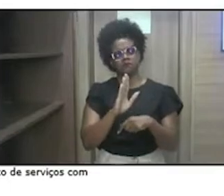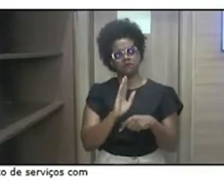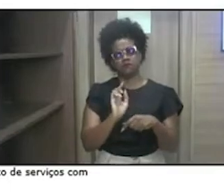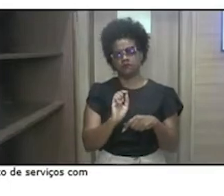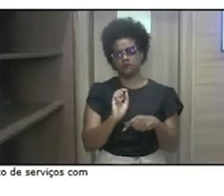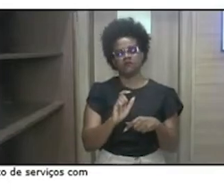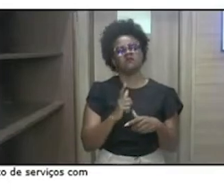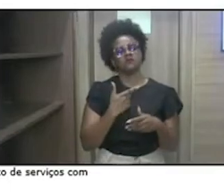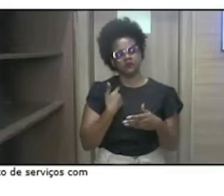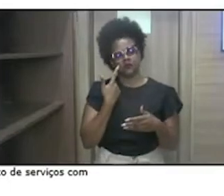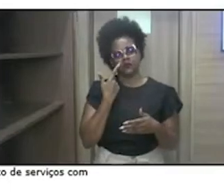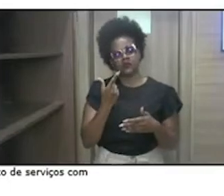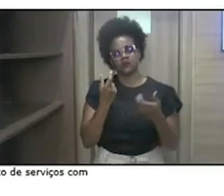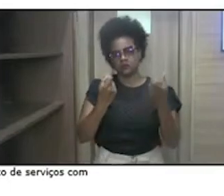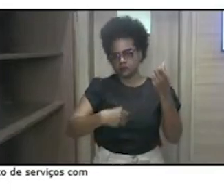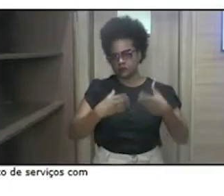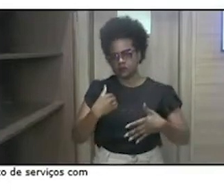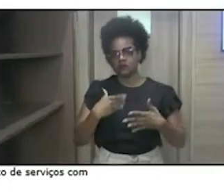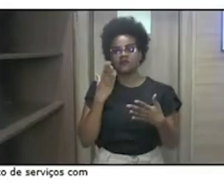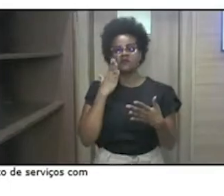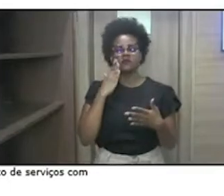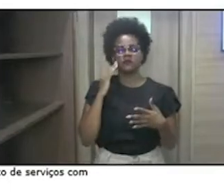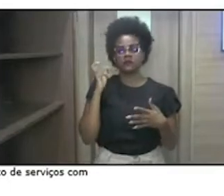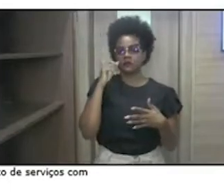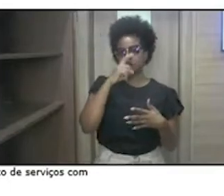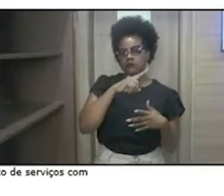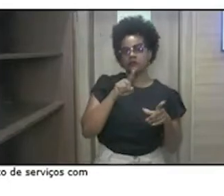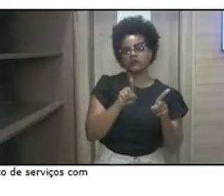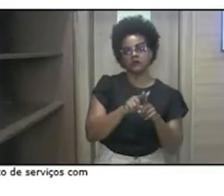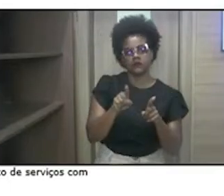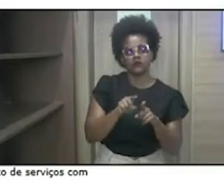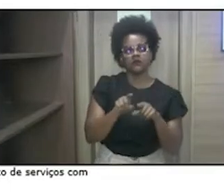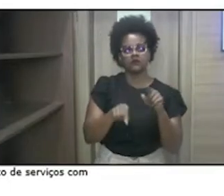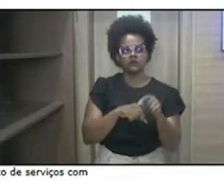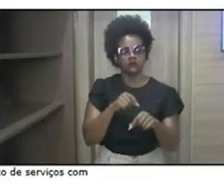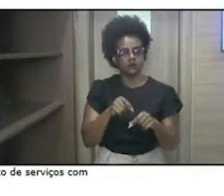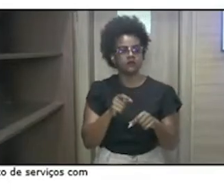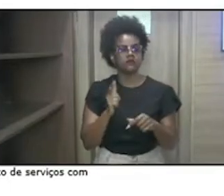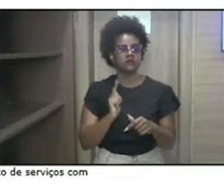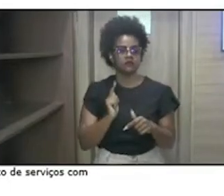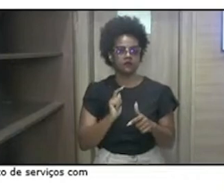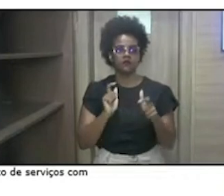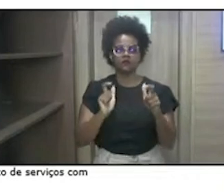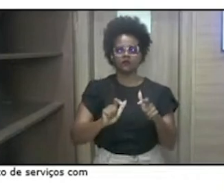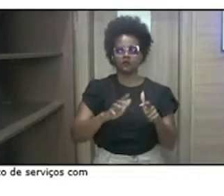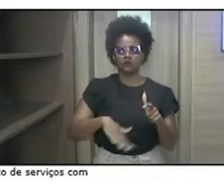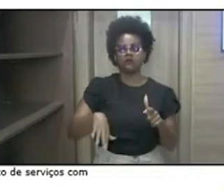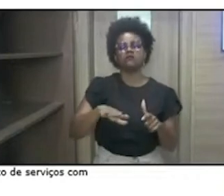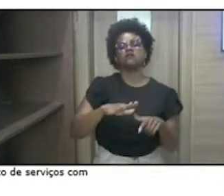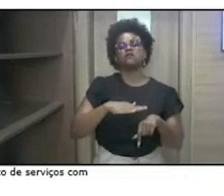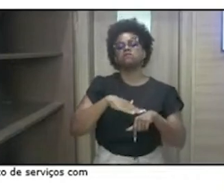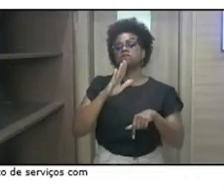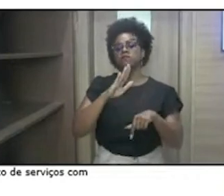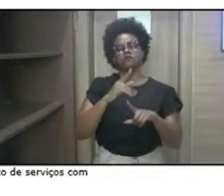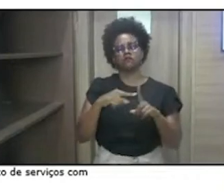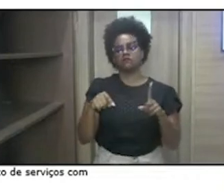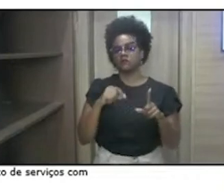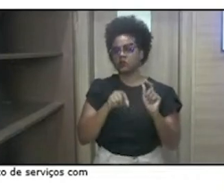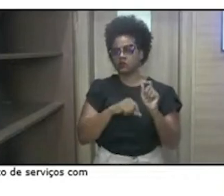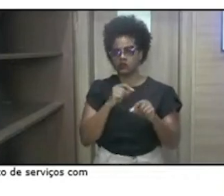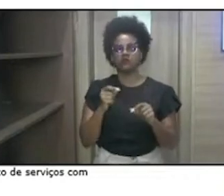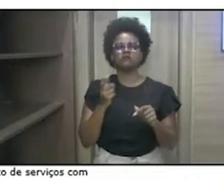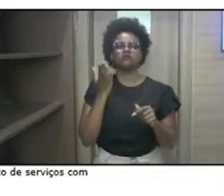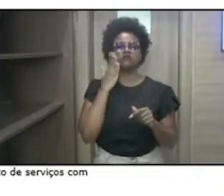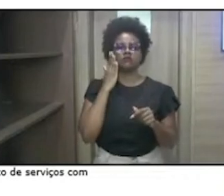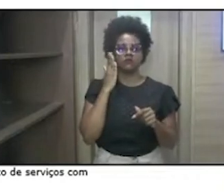muito mais que os públicos, e a gente vai falar dessas dificuldades. Né? E com relação a distribuição regional, mais da metade são serviços classificados como